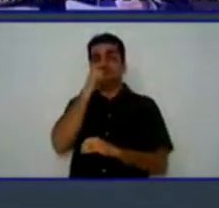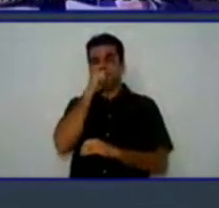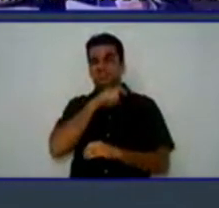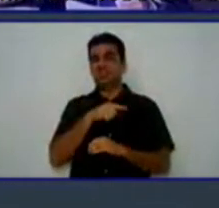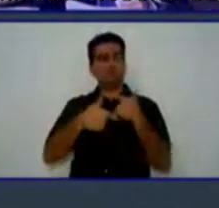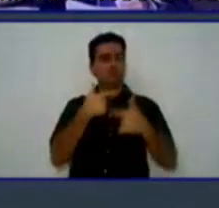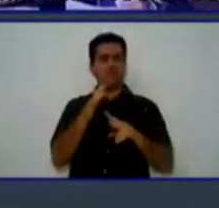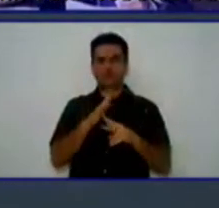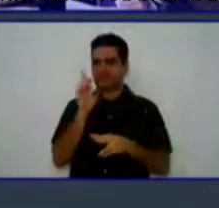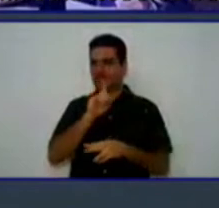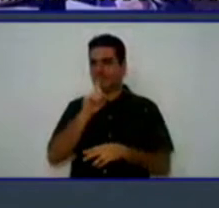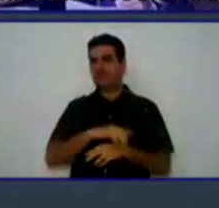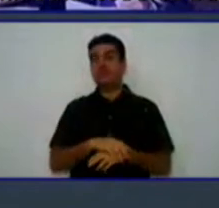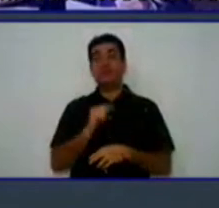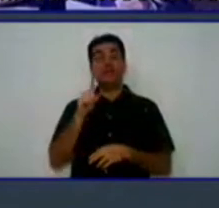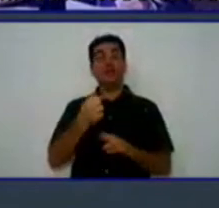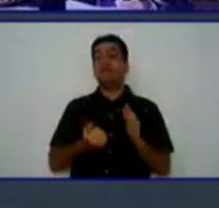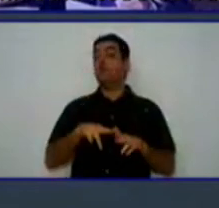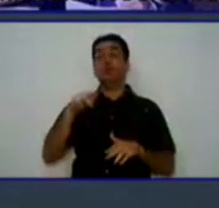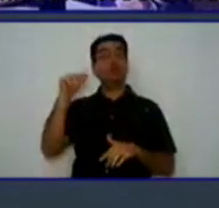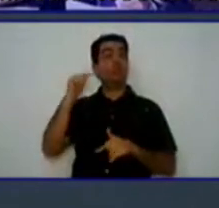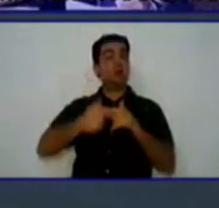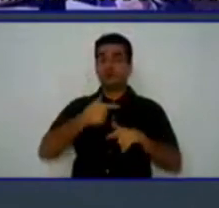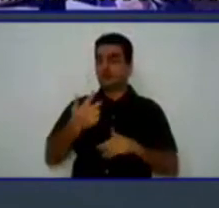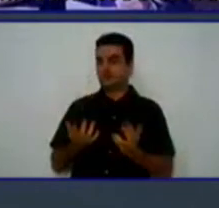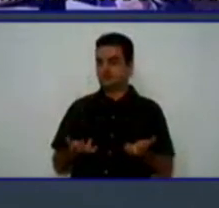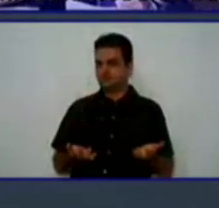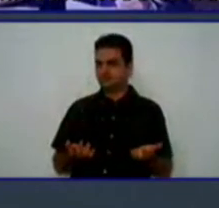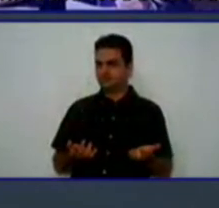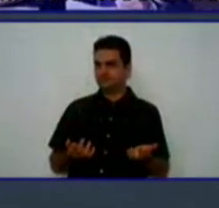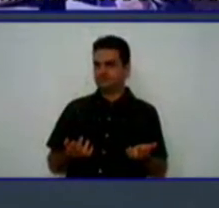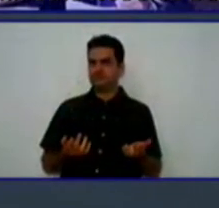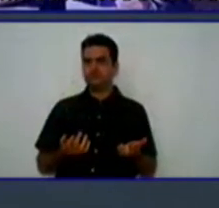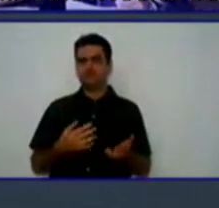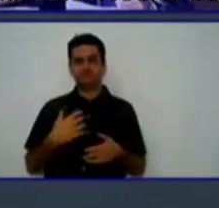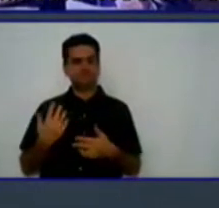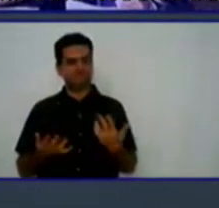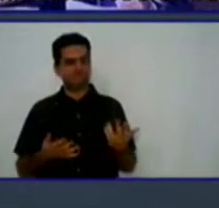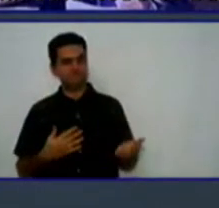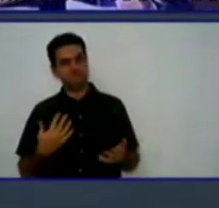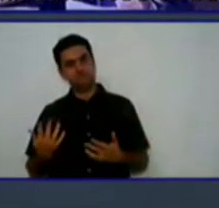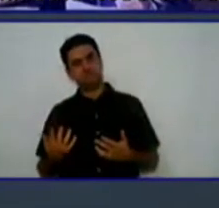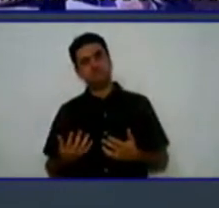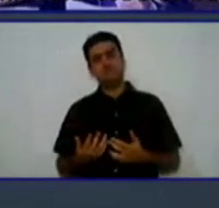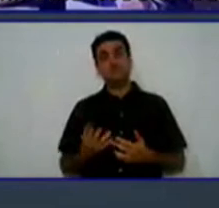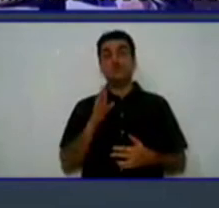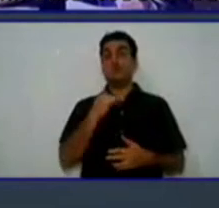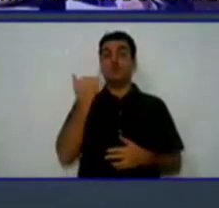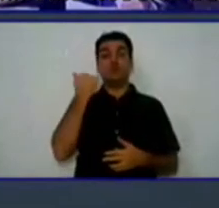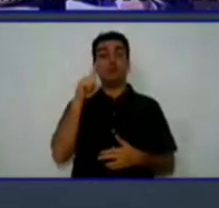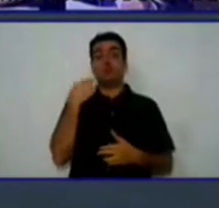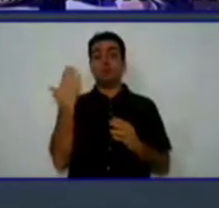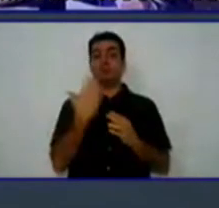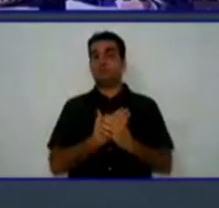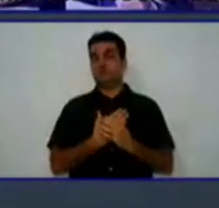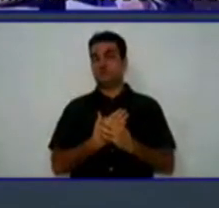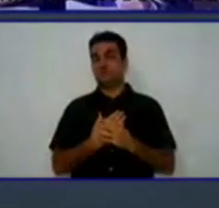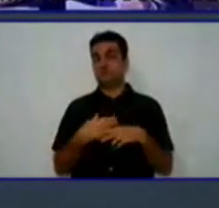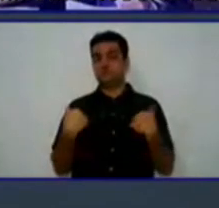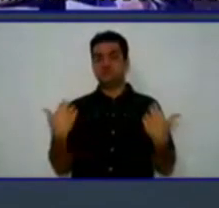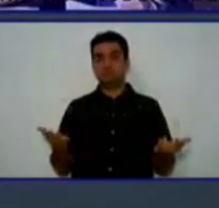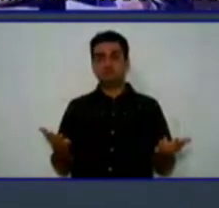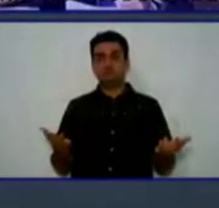para o partido, que elas sequer existiam. Isso foi uma informação, porque não consta nos autos. Não consta